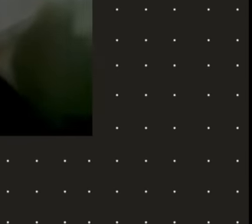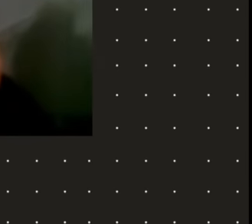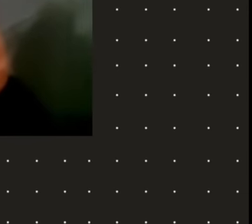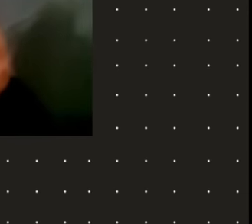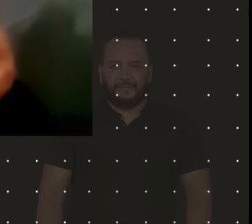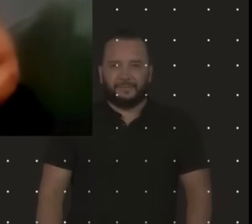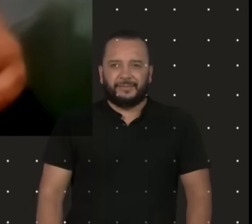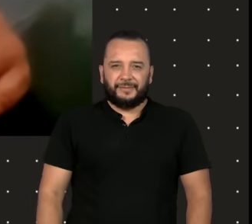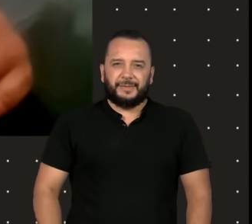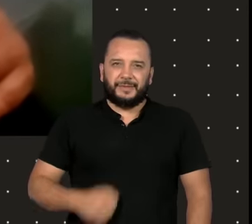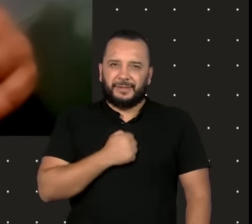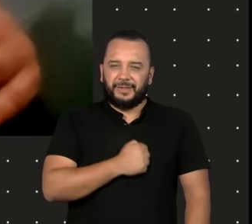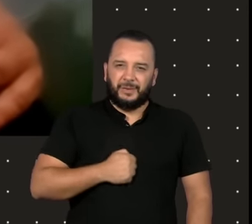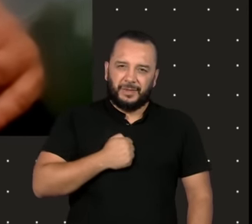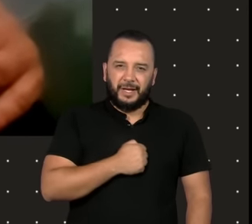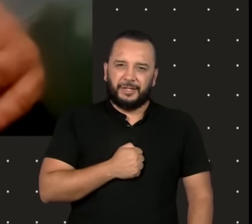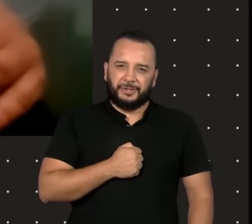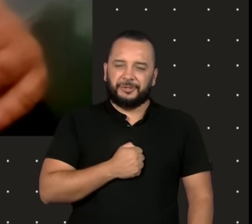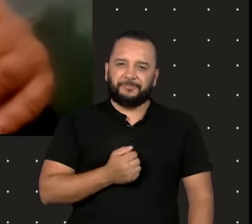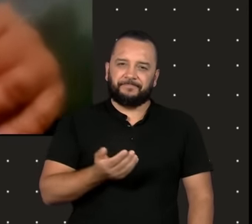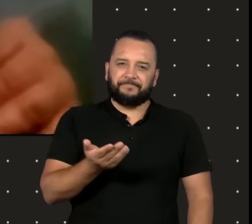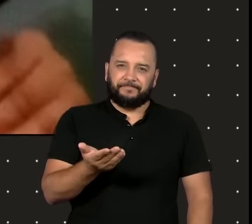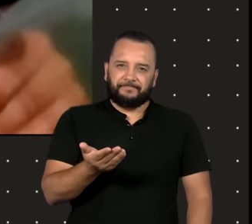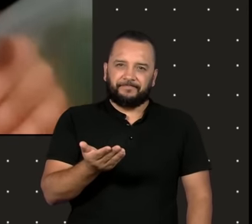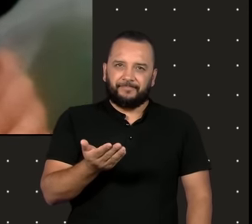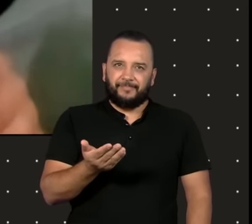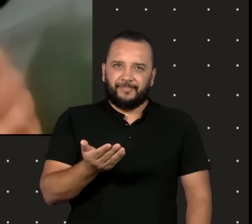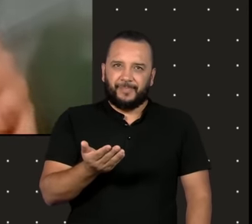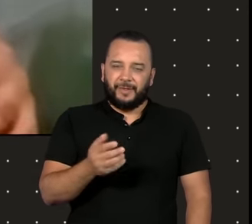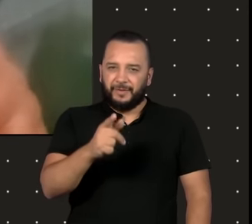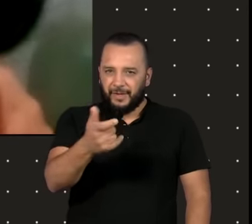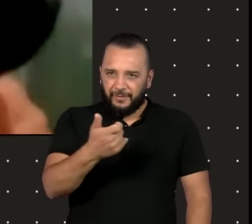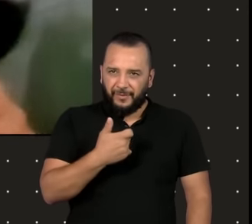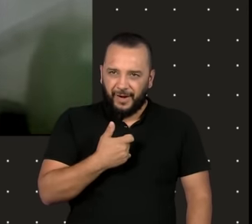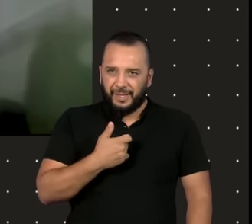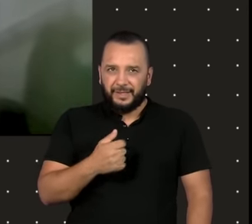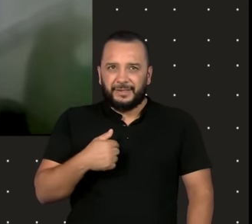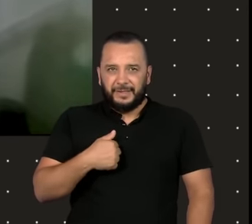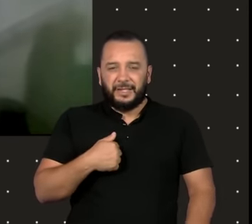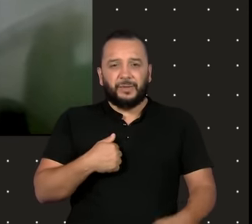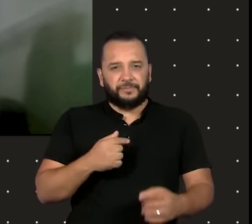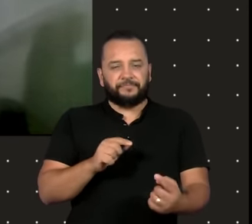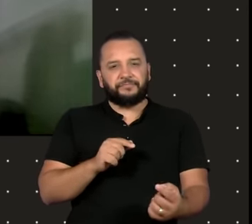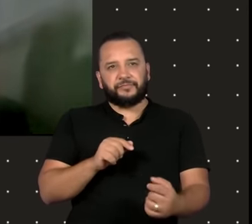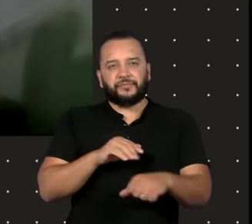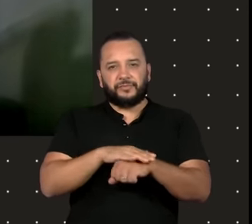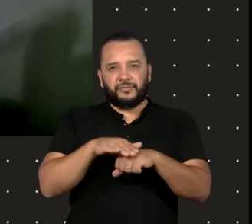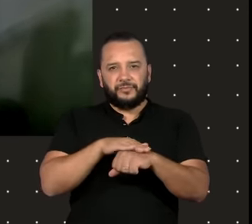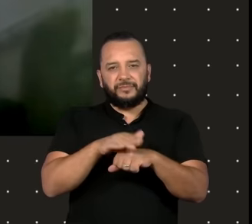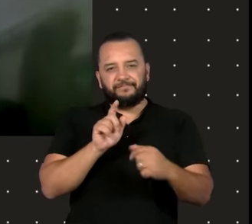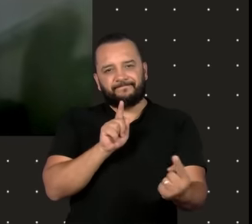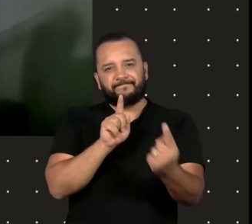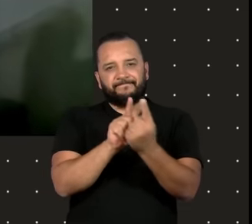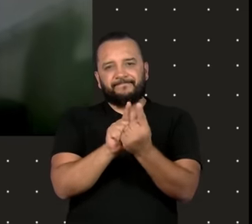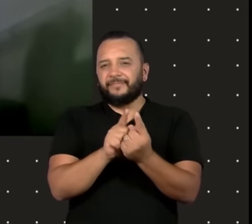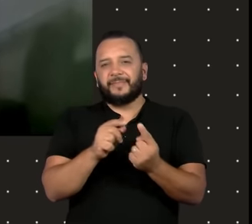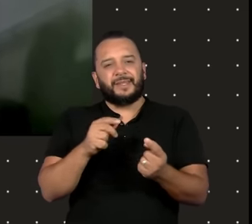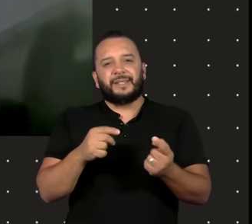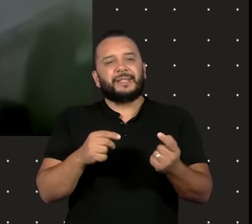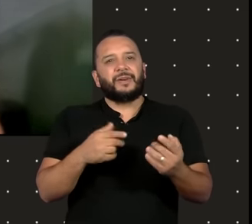Tenho saudade. Paulo, só queria que você me dissesse o seguinte, se a gente estivesse conversando hoje, o que, que a gente